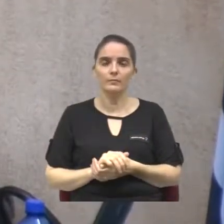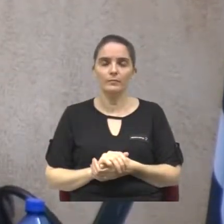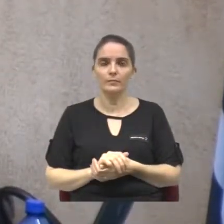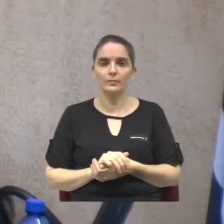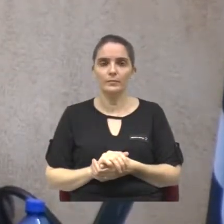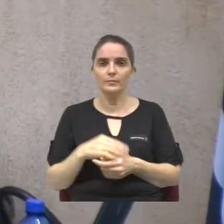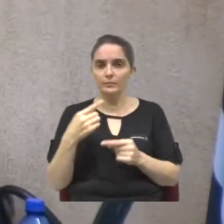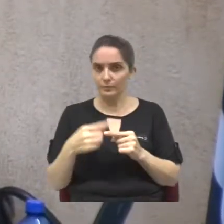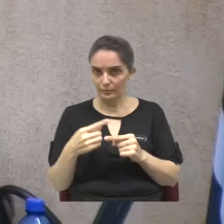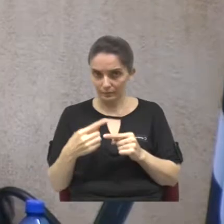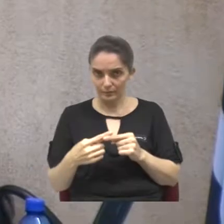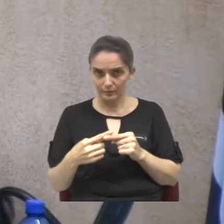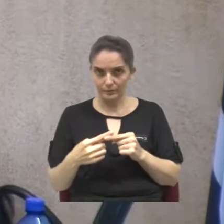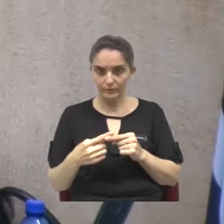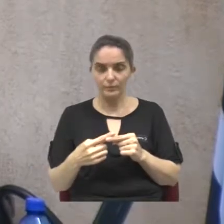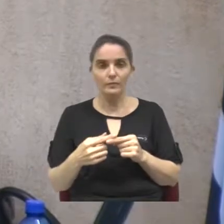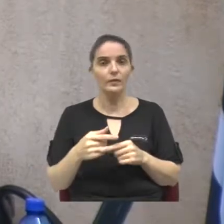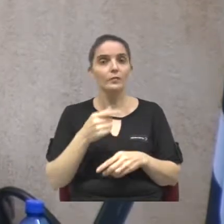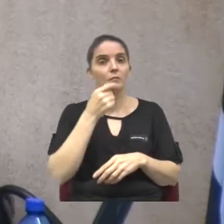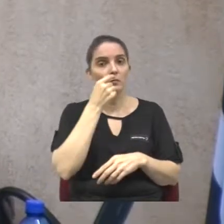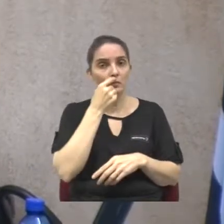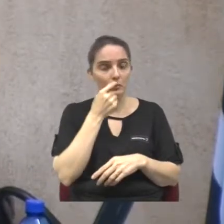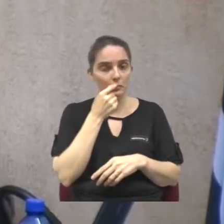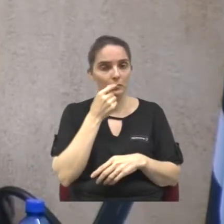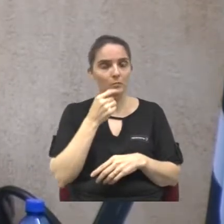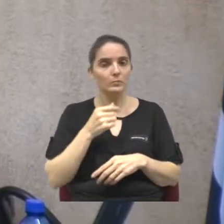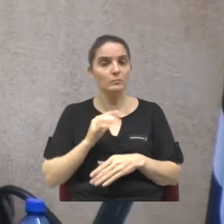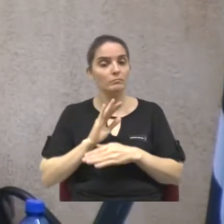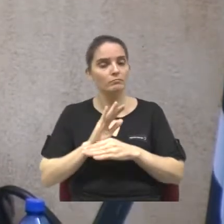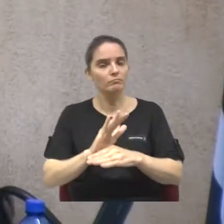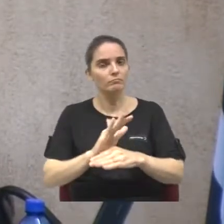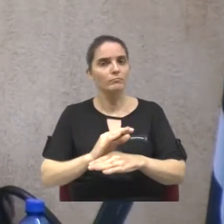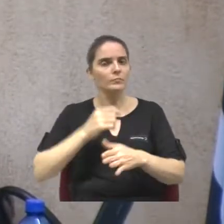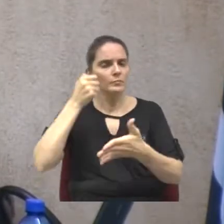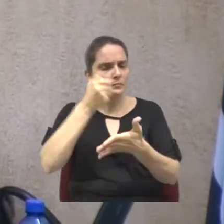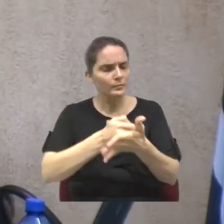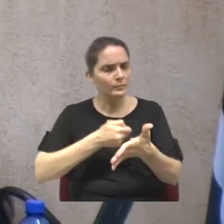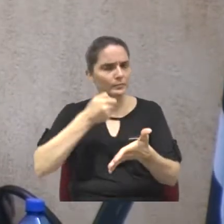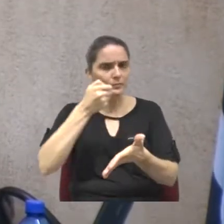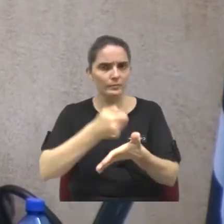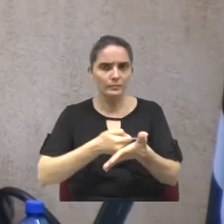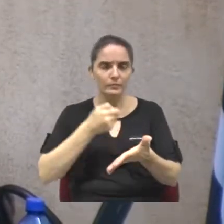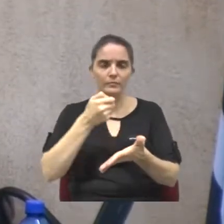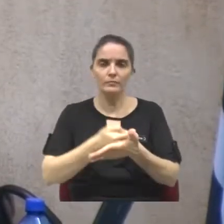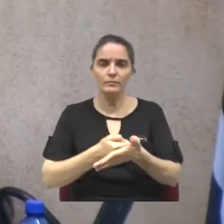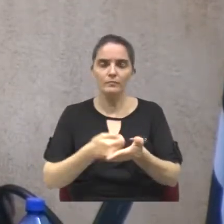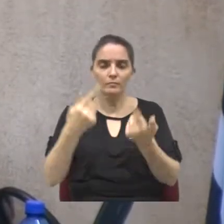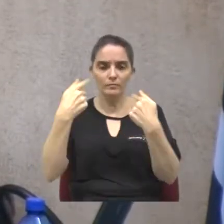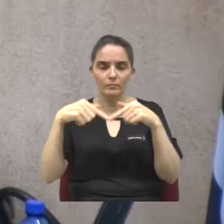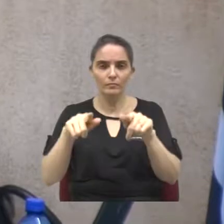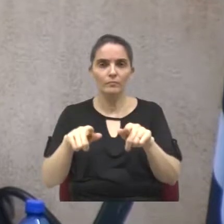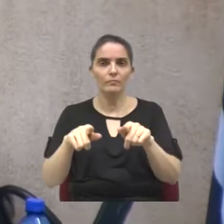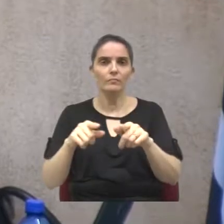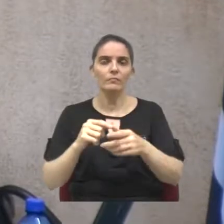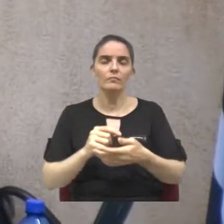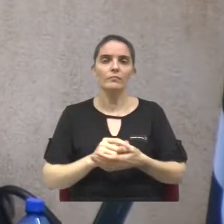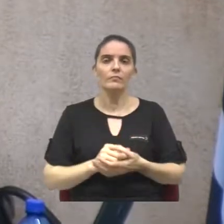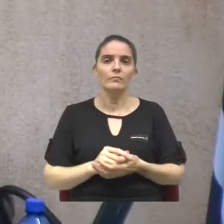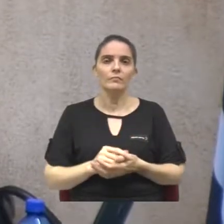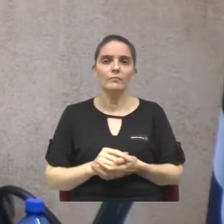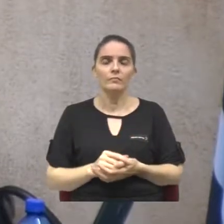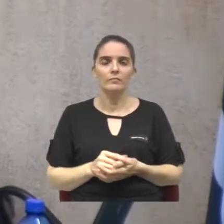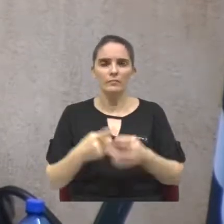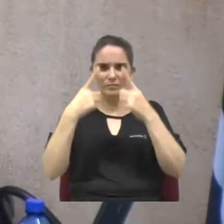por engrossar as fileiras dessa luta tão importante contra esse